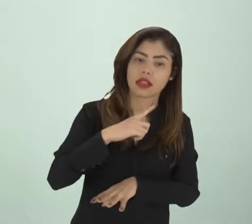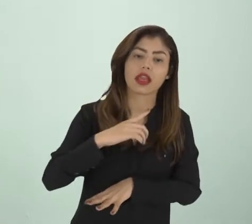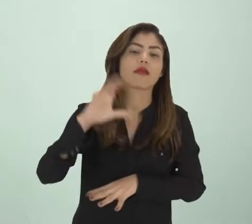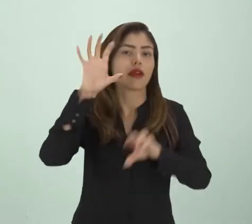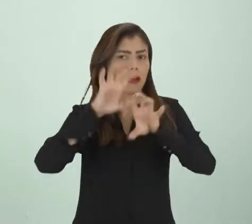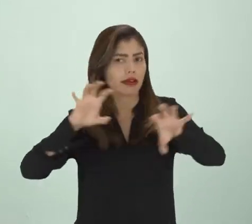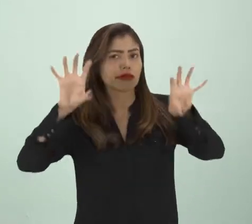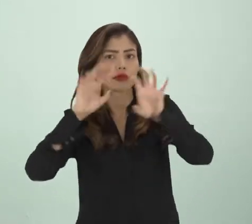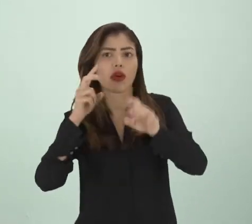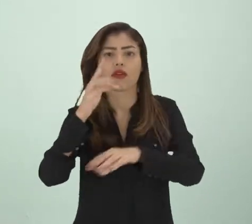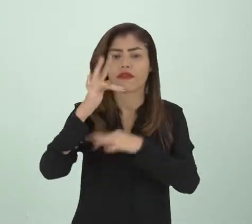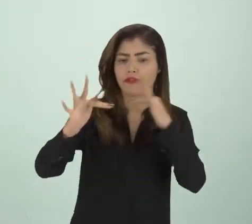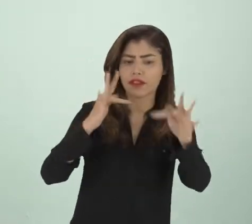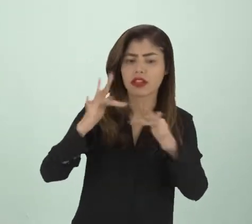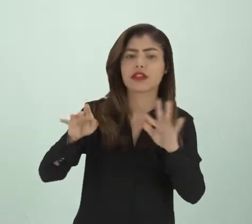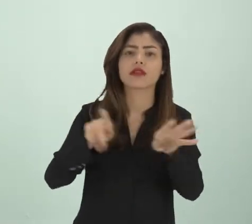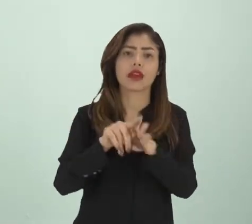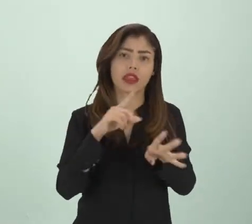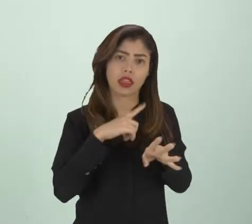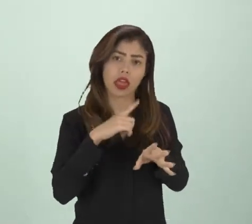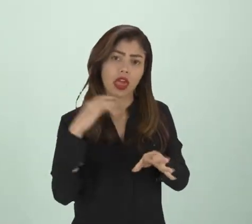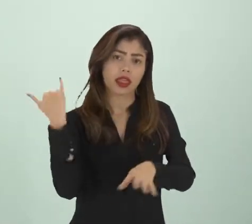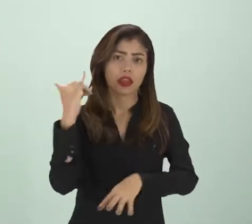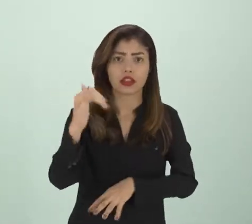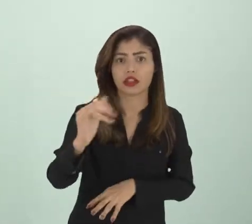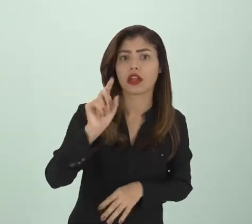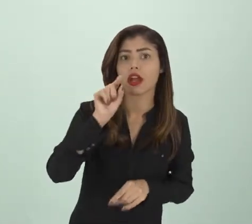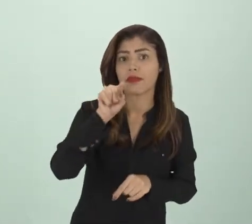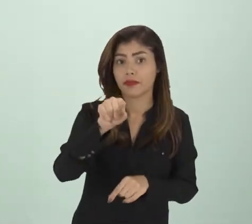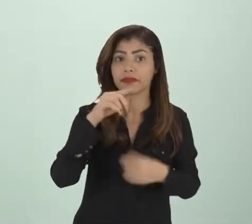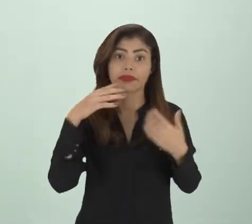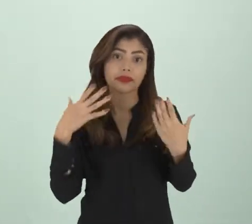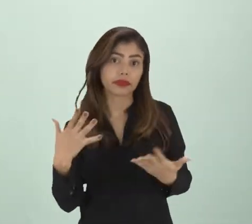processo, tem calor, tem energia